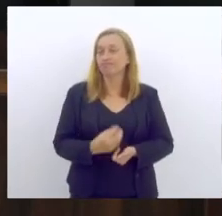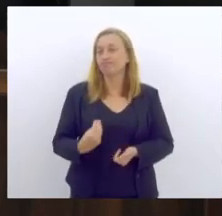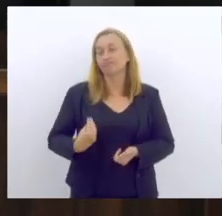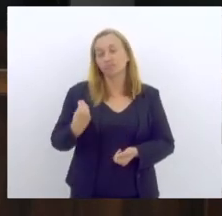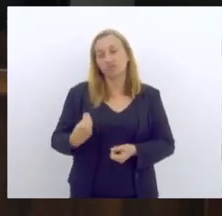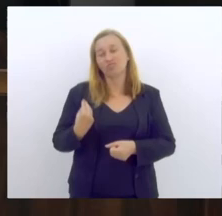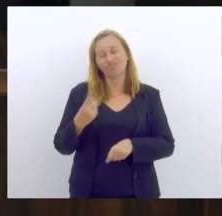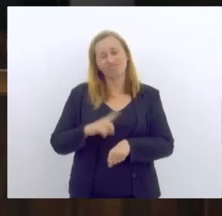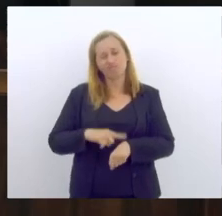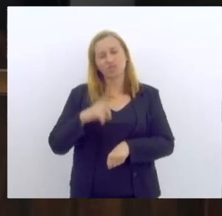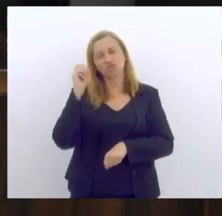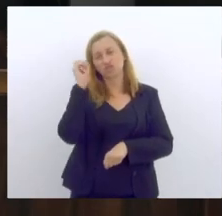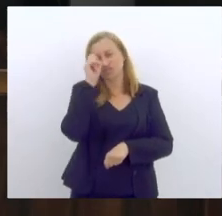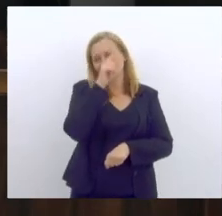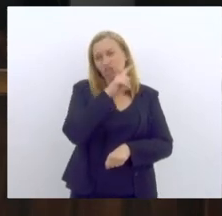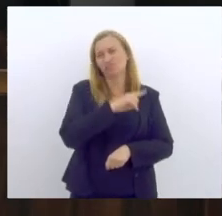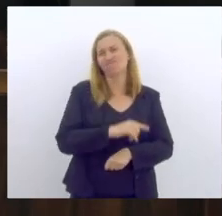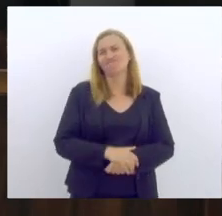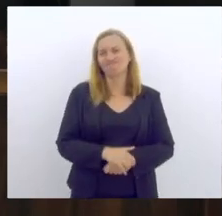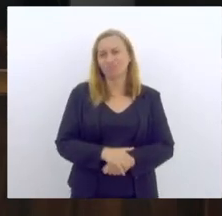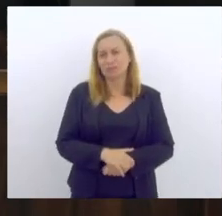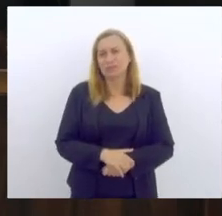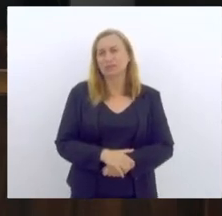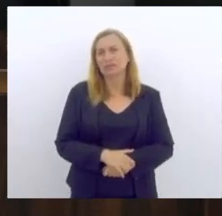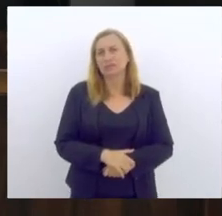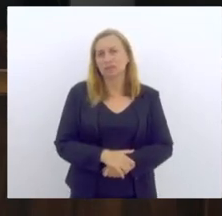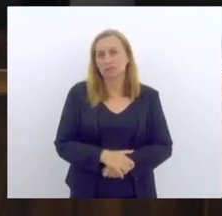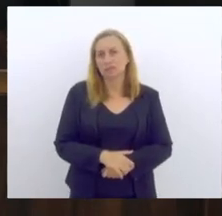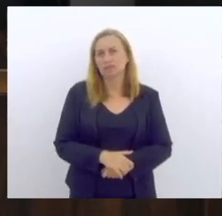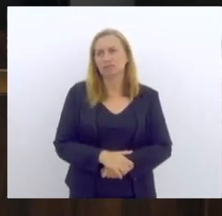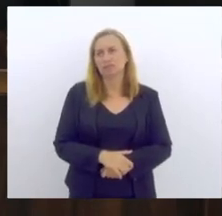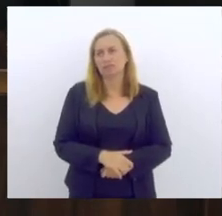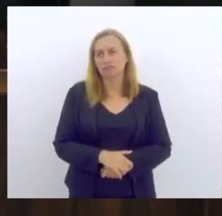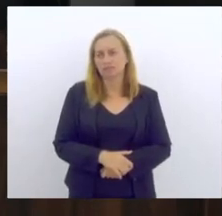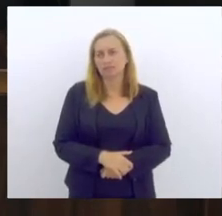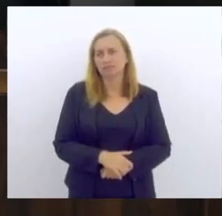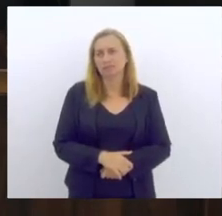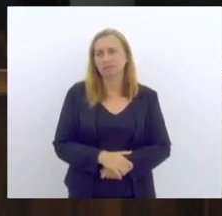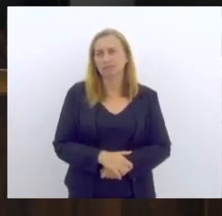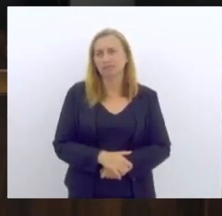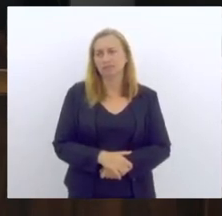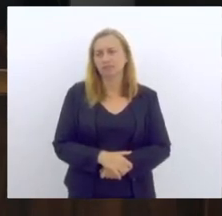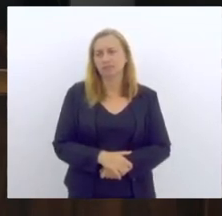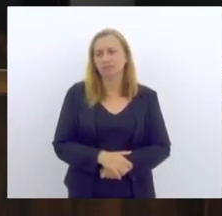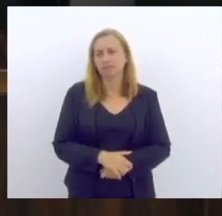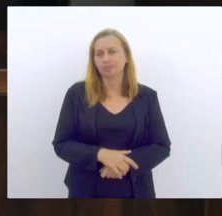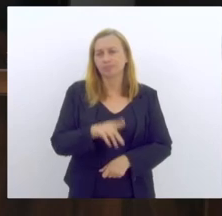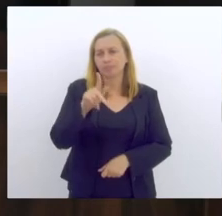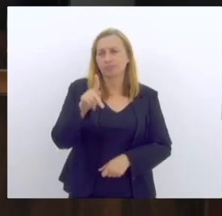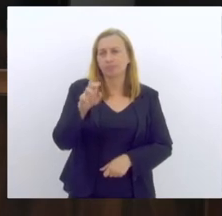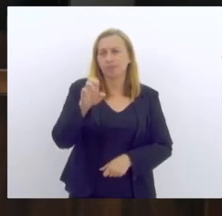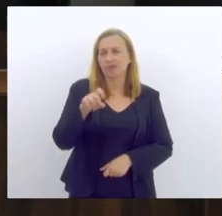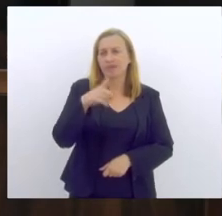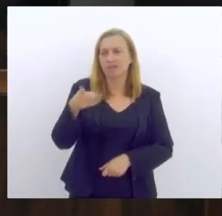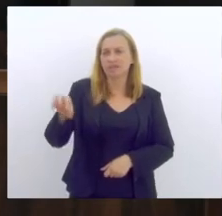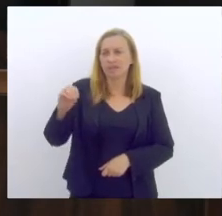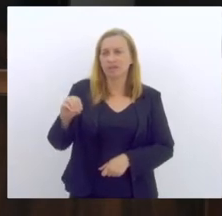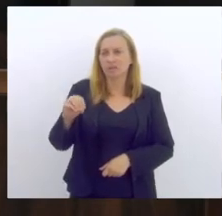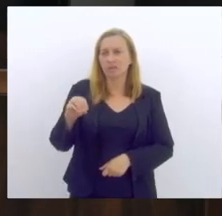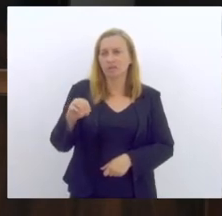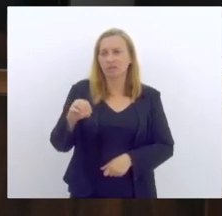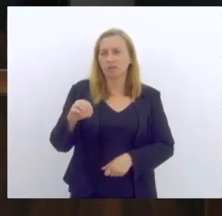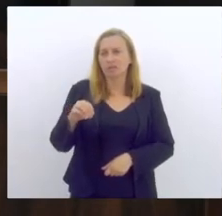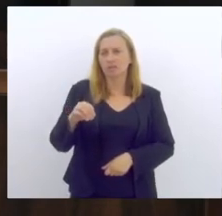momentos difíceis da dramático e a lei que que o Pezão batalhou para aprovar